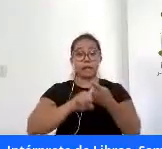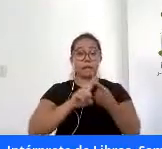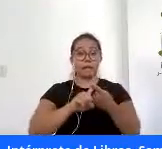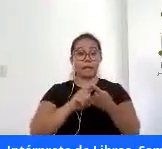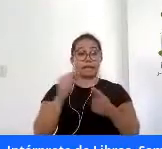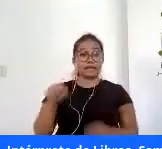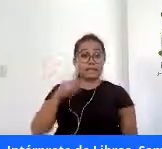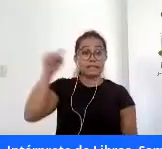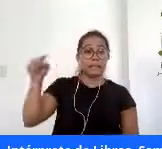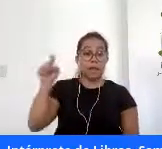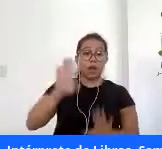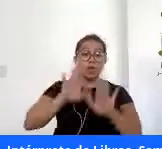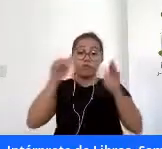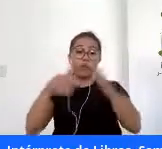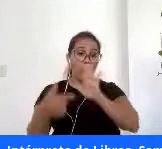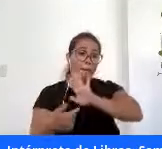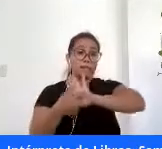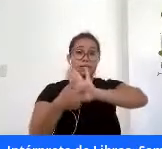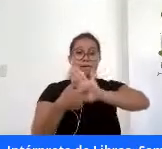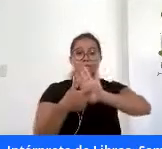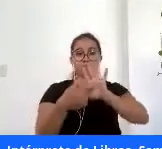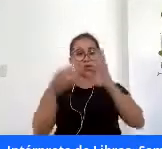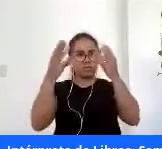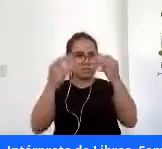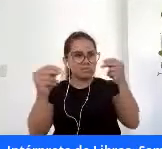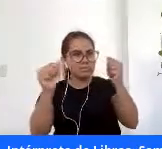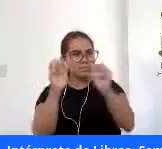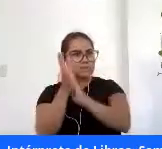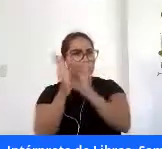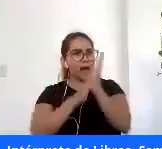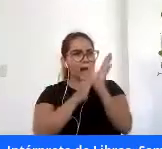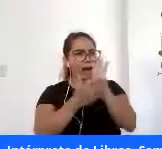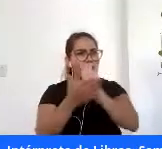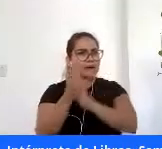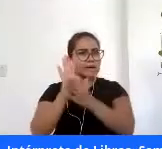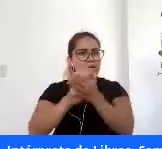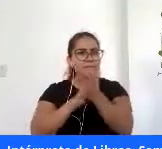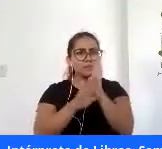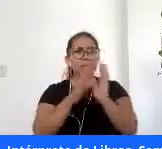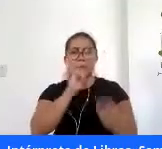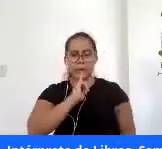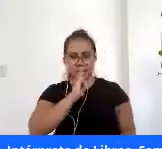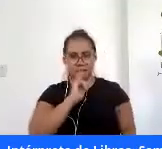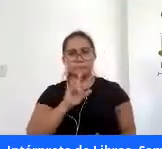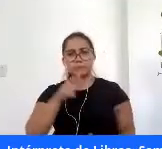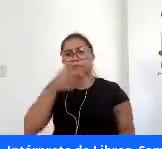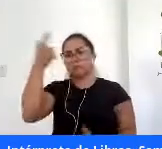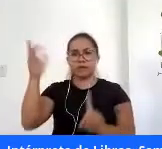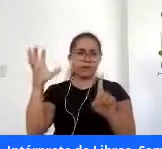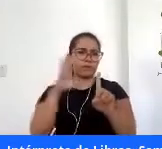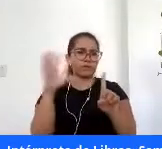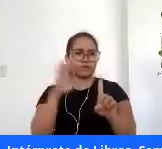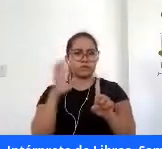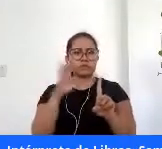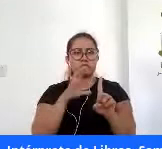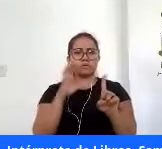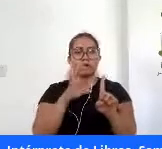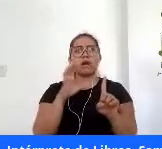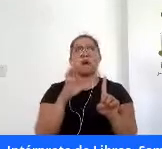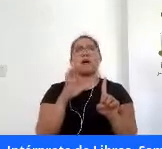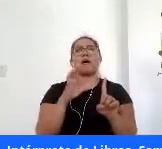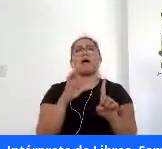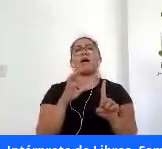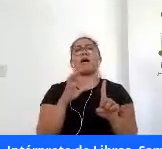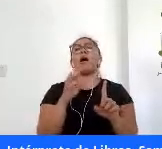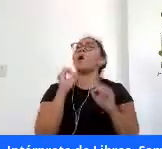que eu foquei na apresentação no tato, né, seria os fatores externos influenciando. No caso também, isso